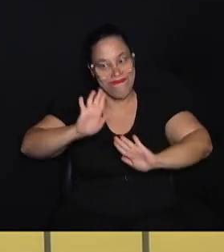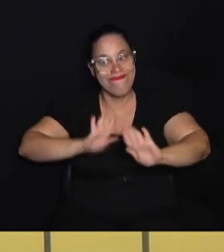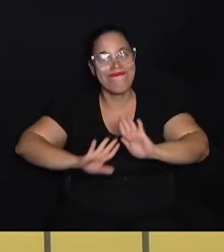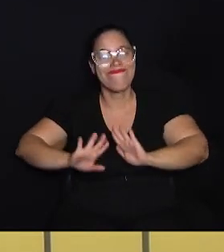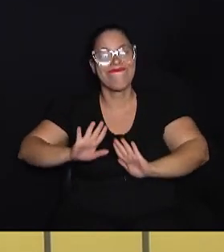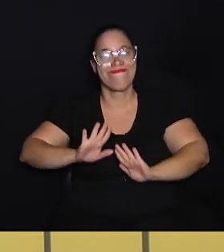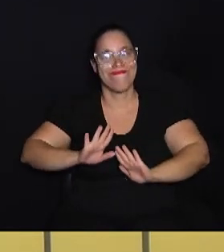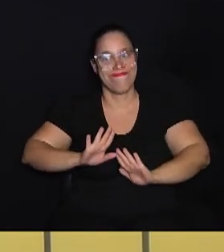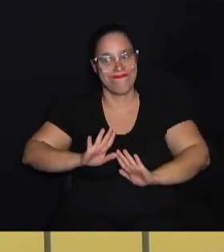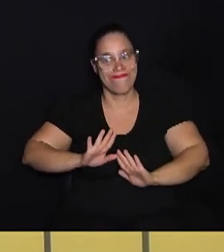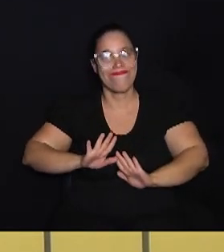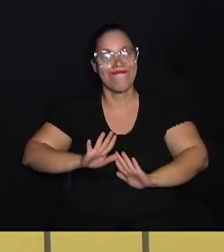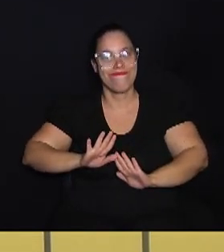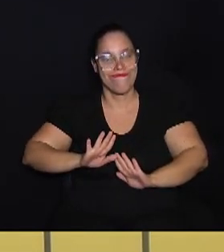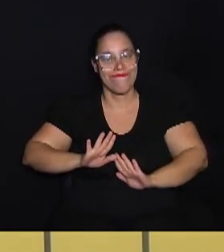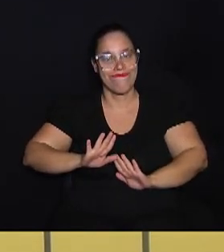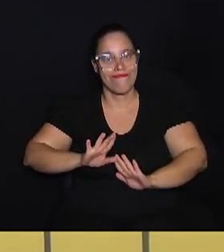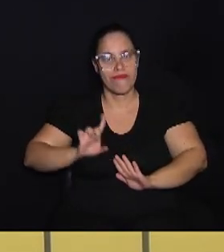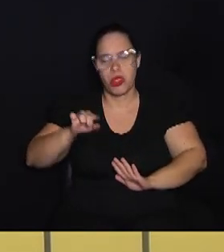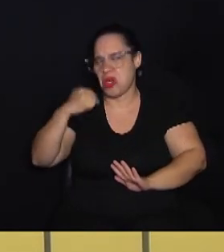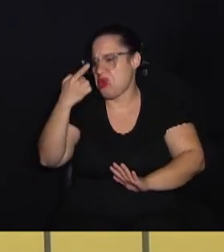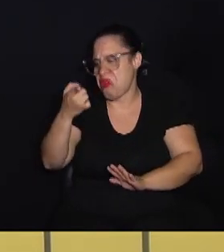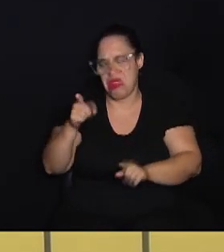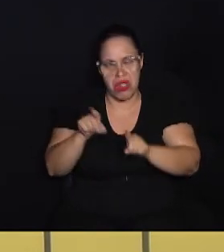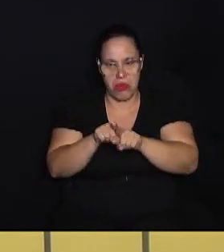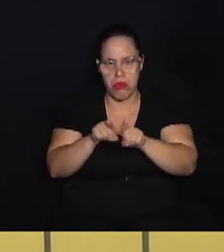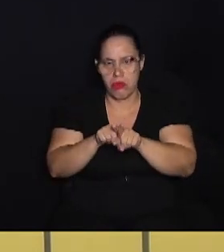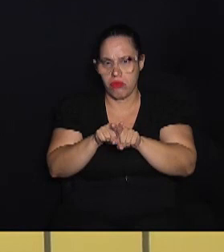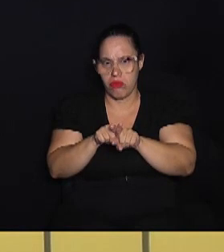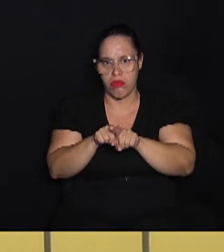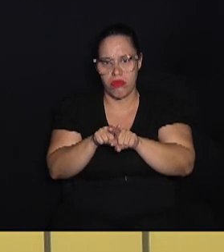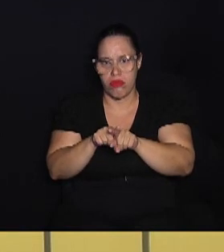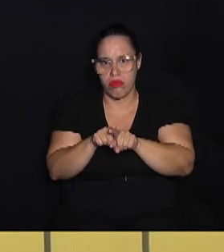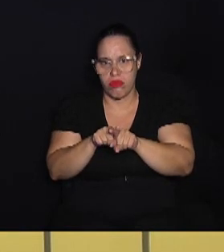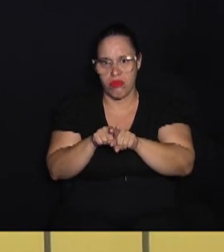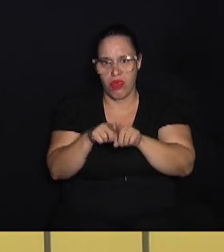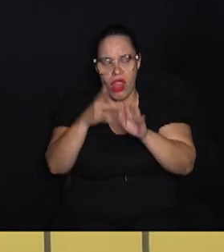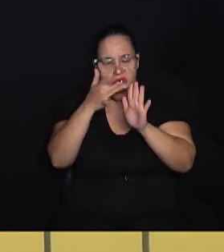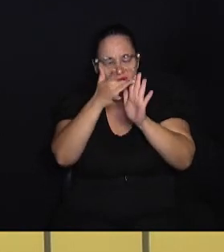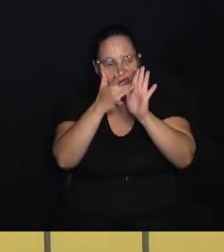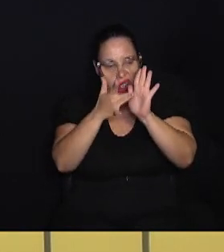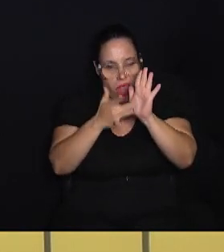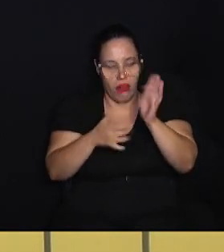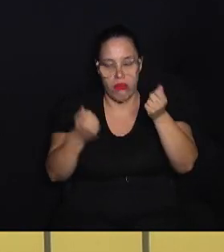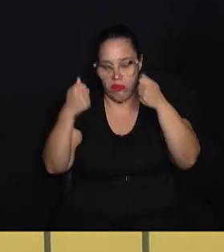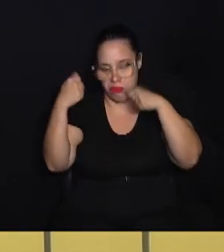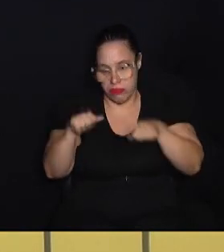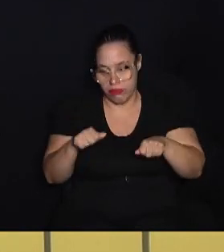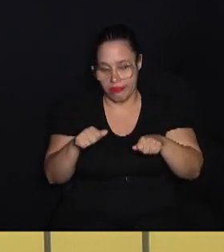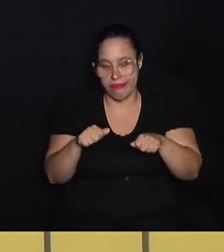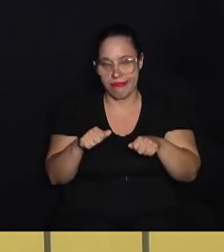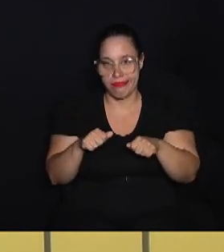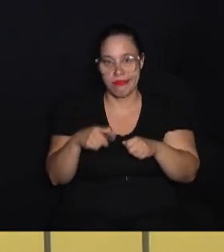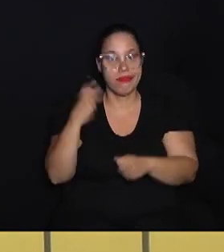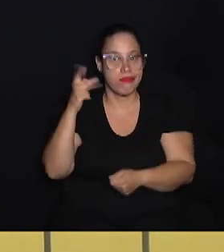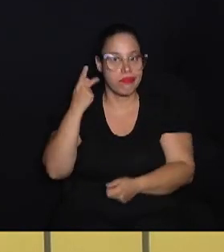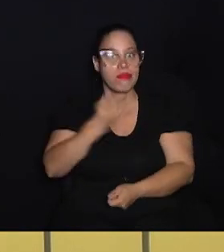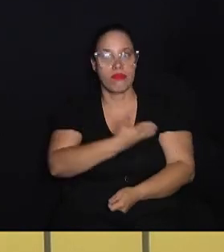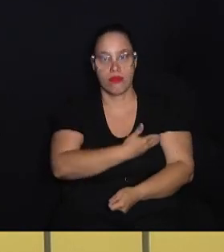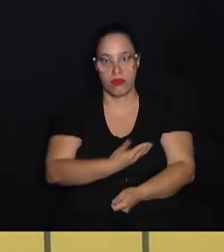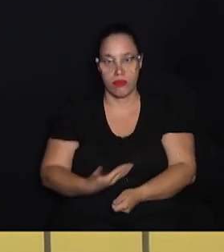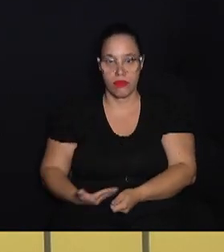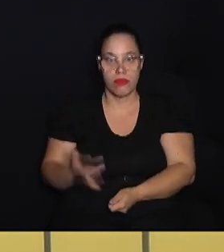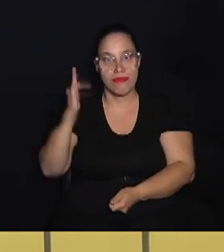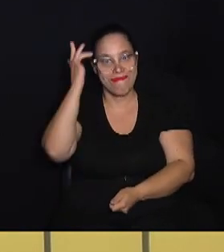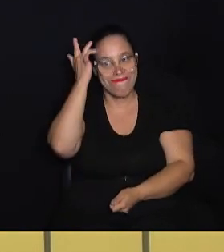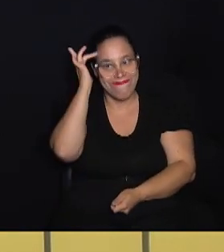eu acho que, e outras coisas, né? Nós temos inúmeras possibilidades de políticas públicas, mas eu acho